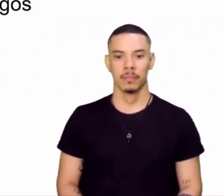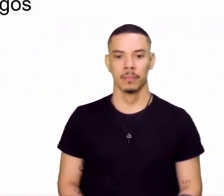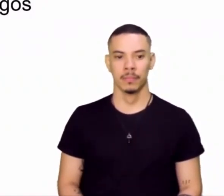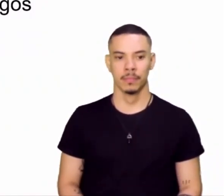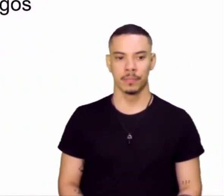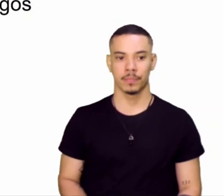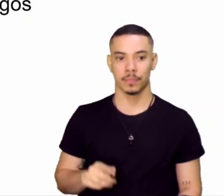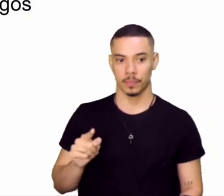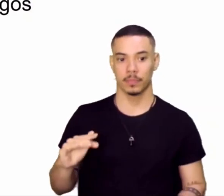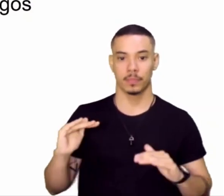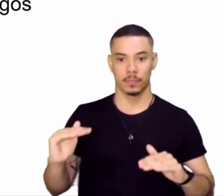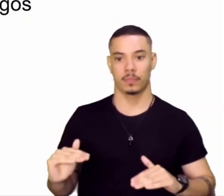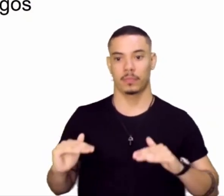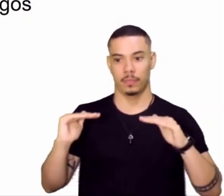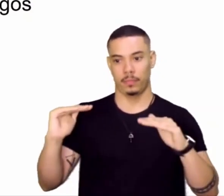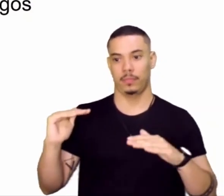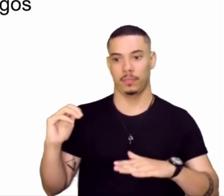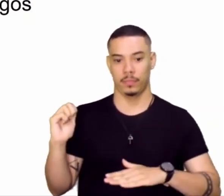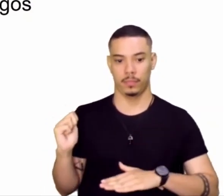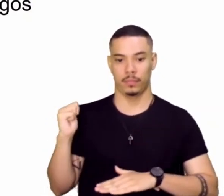Por autoritarismo,